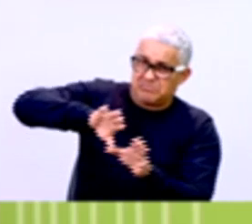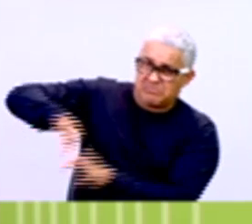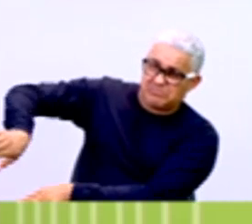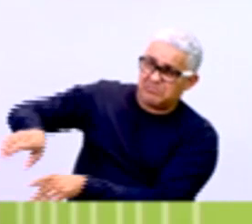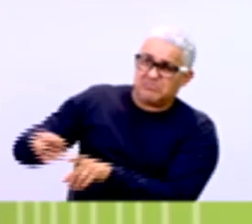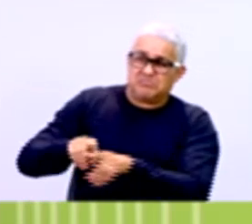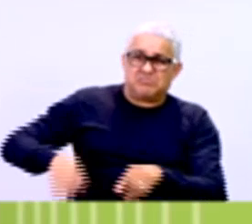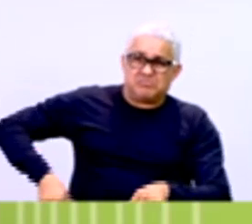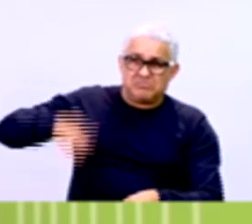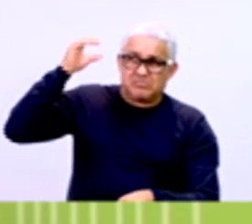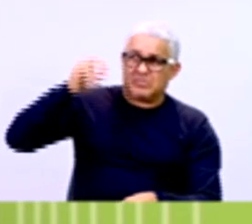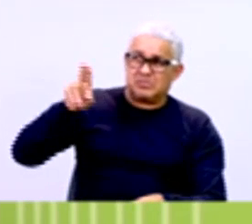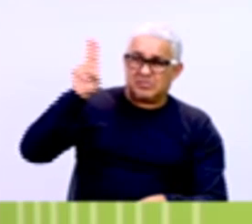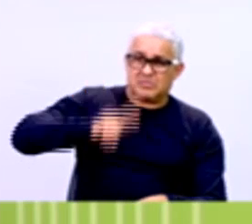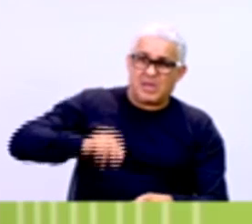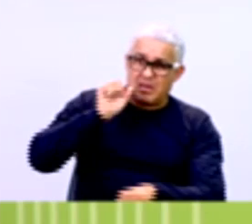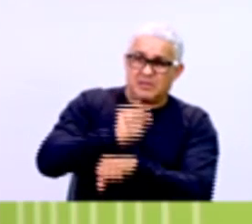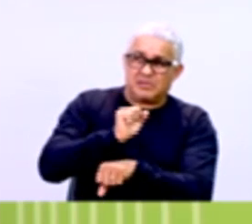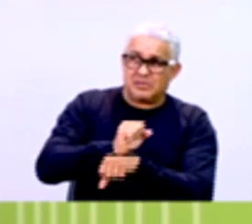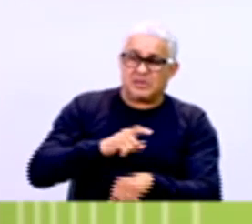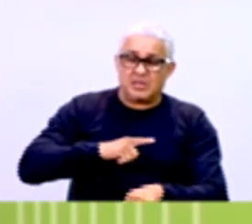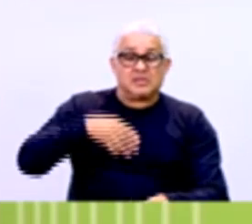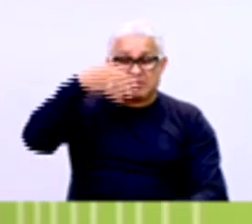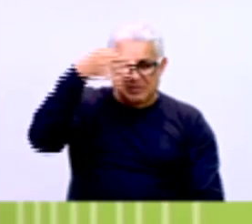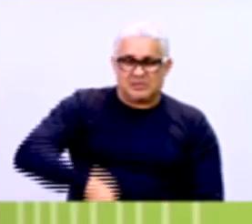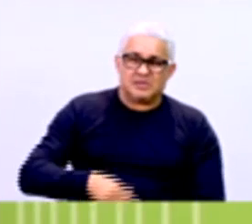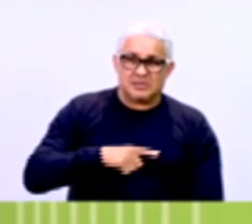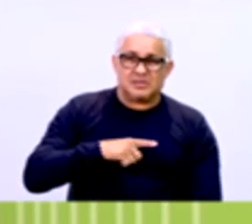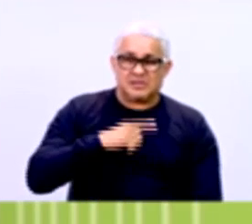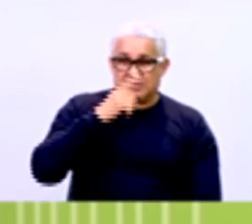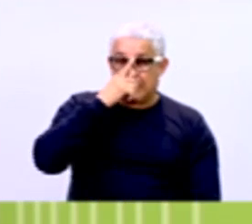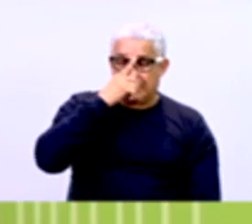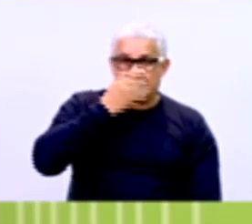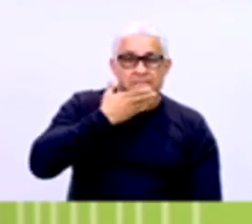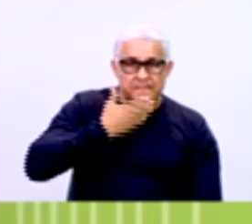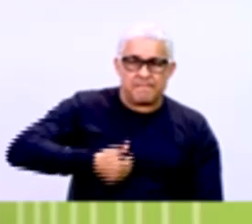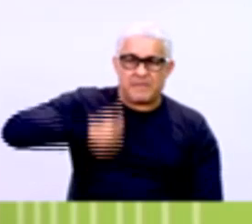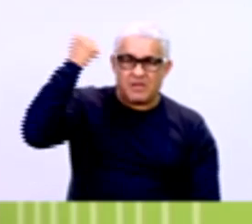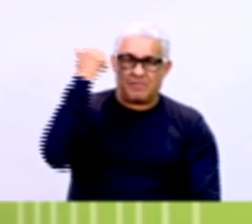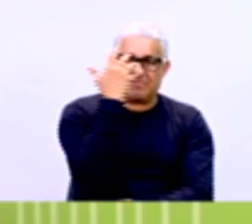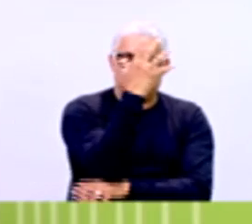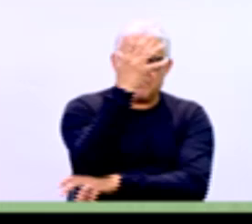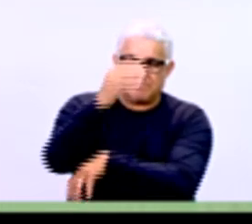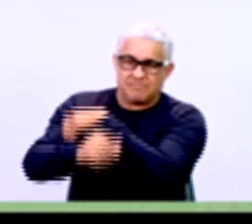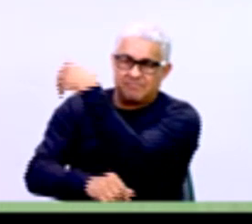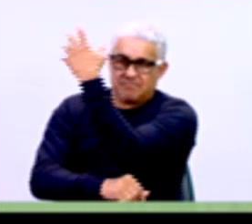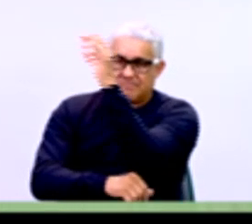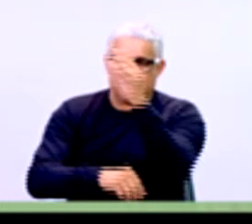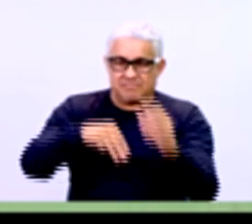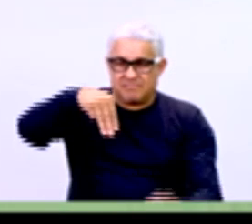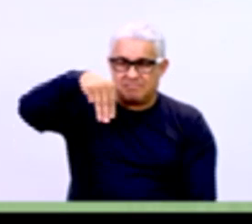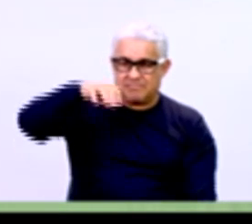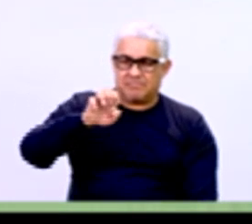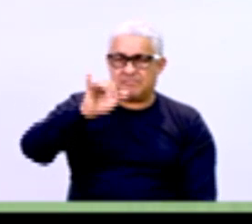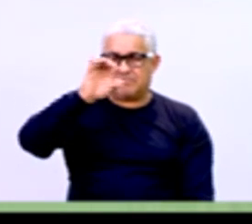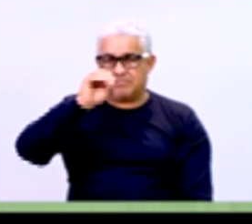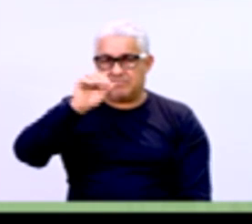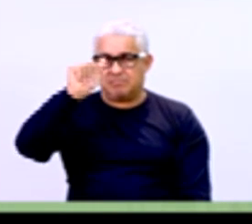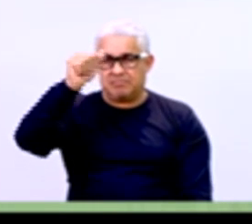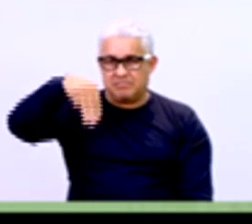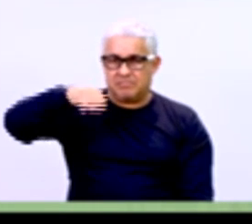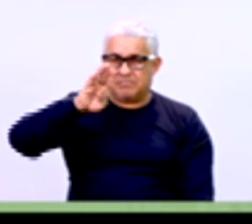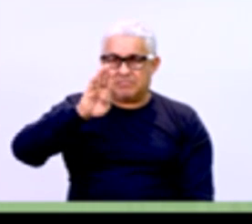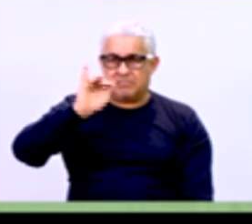de última geração, com certeza você está contribuindo para a melhoria do meio ambiente, não é? Então, a questão de repensar as práticas,